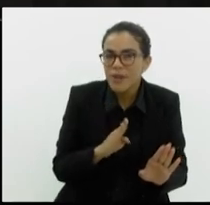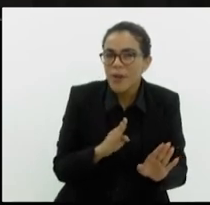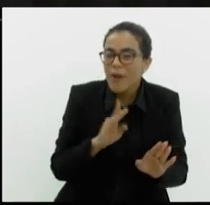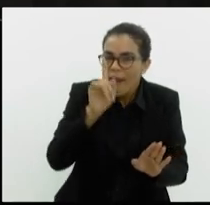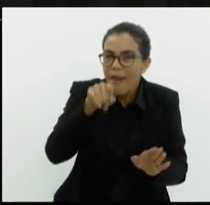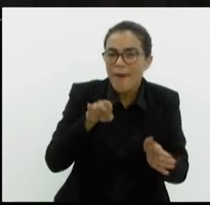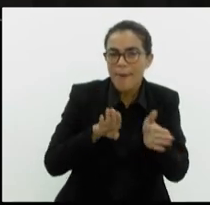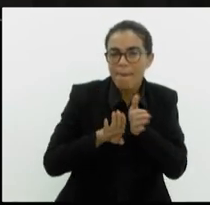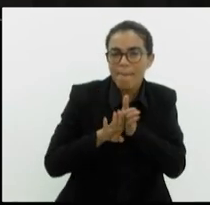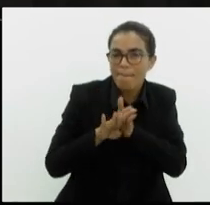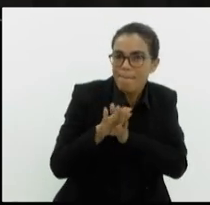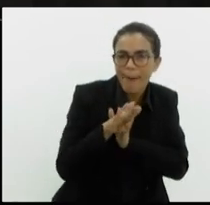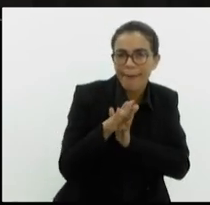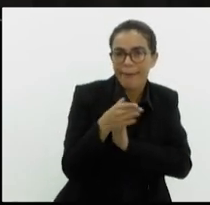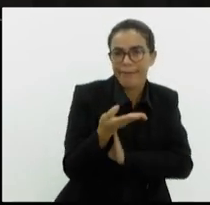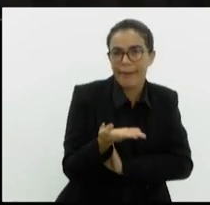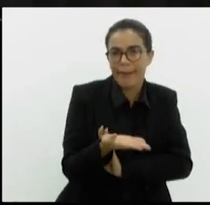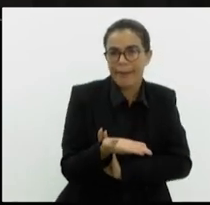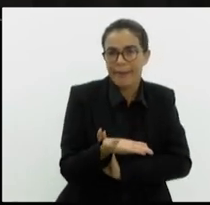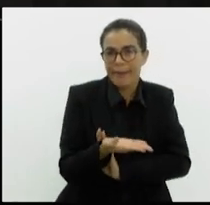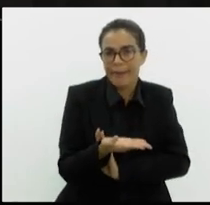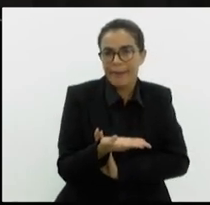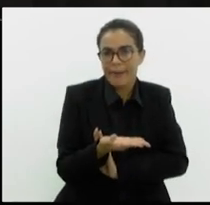bactéria diplomática.